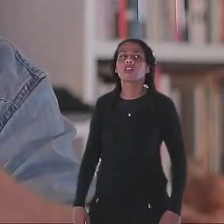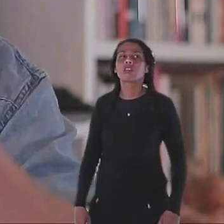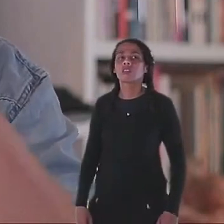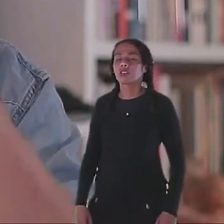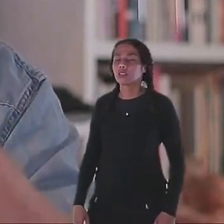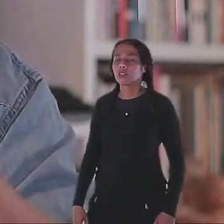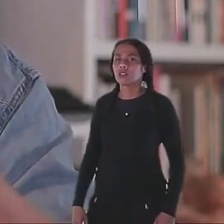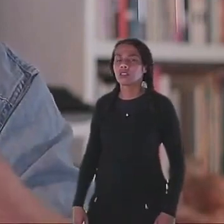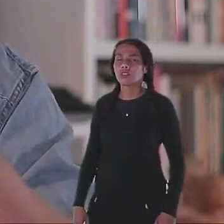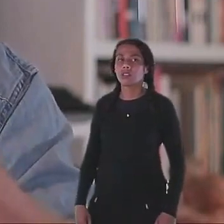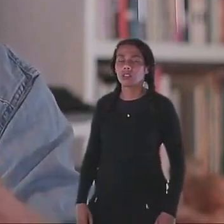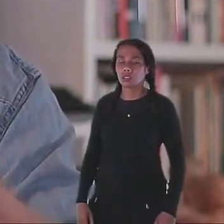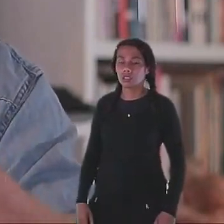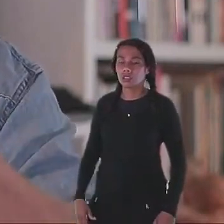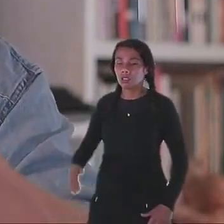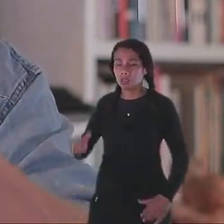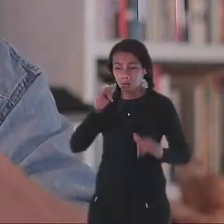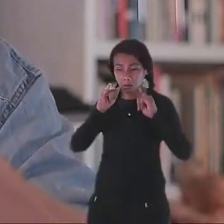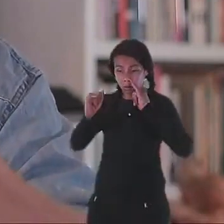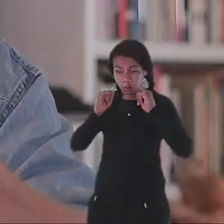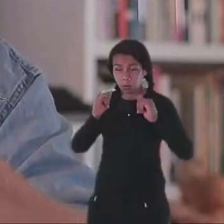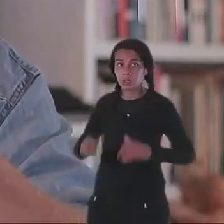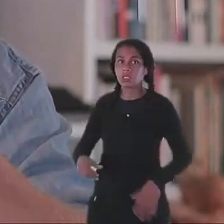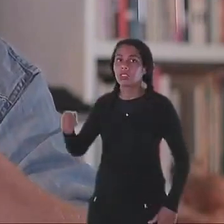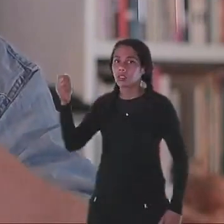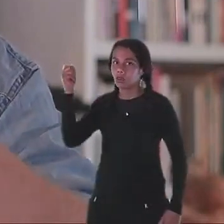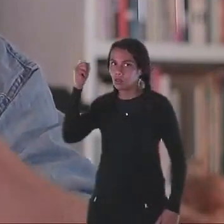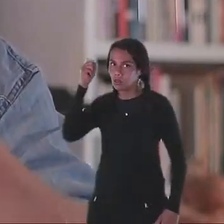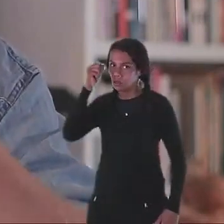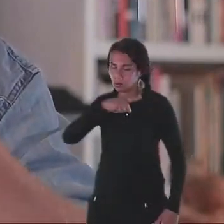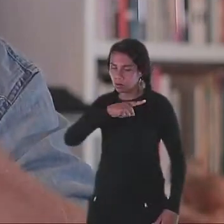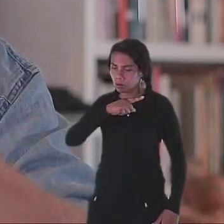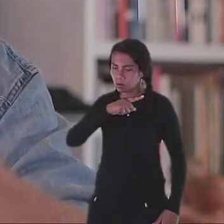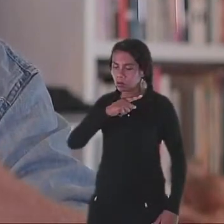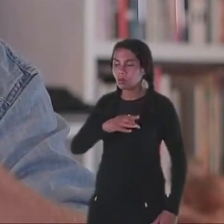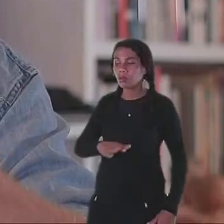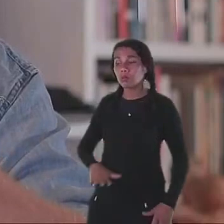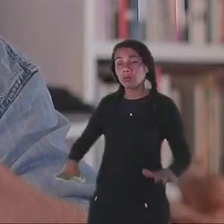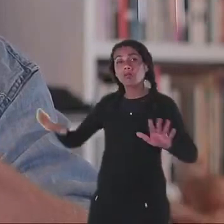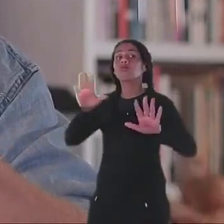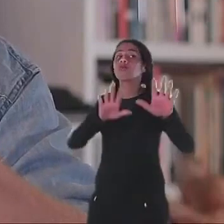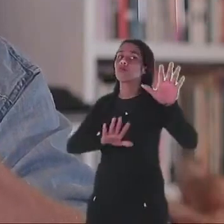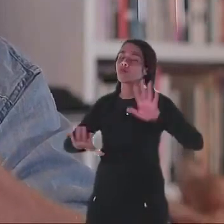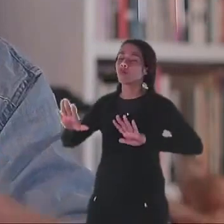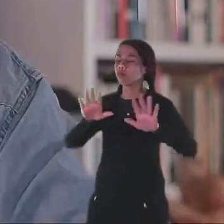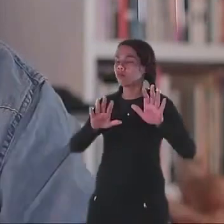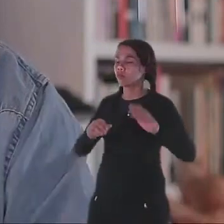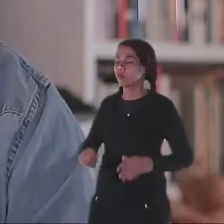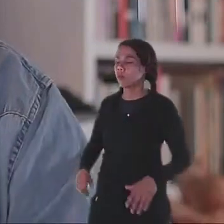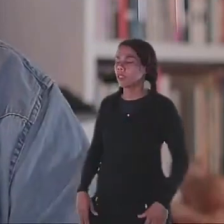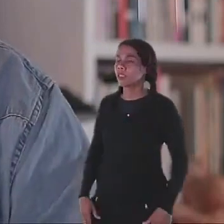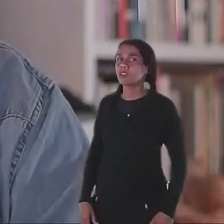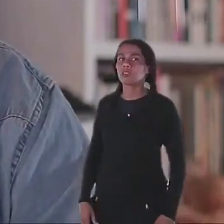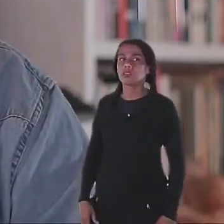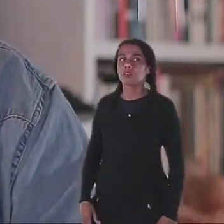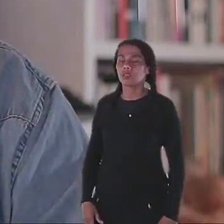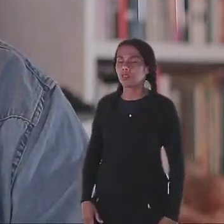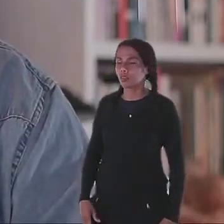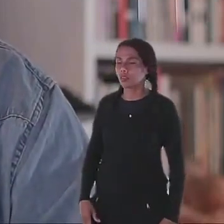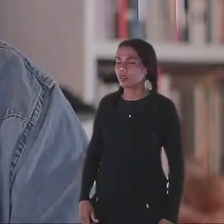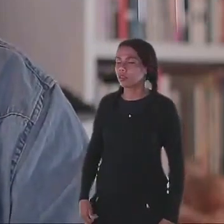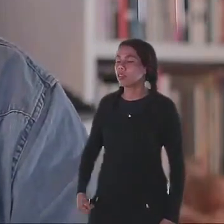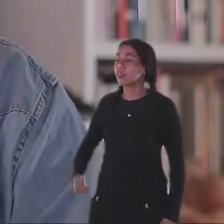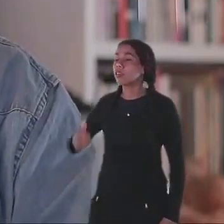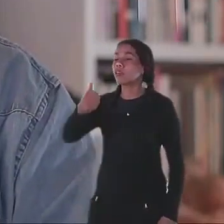fake news, ou como você quiser chamar, que estão se estruturando agora. Um deles, eu acho que é o